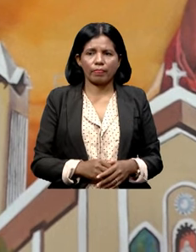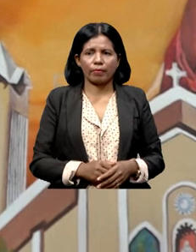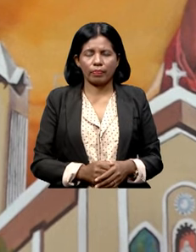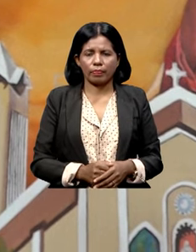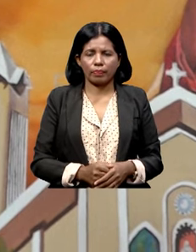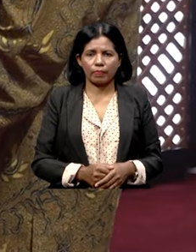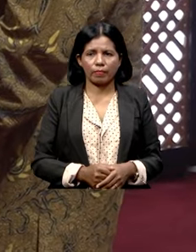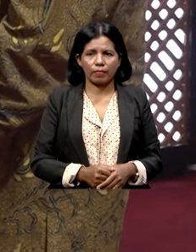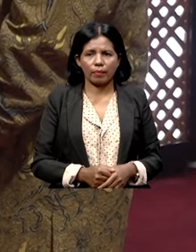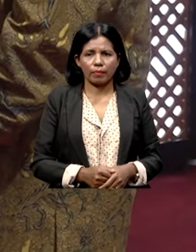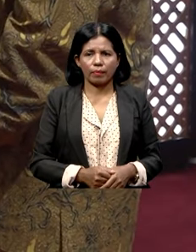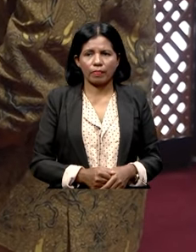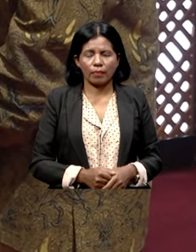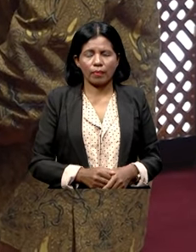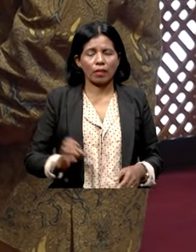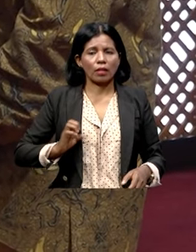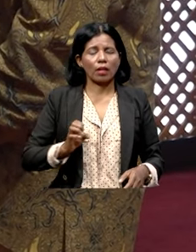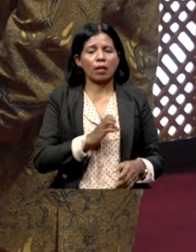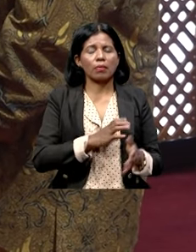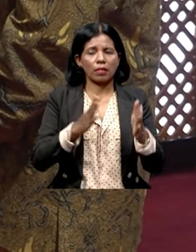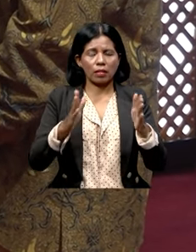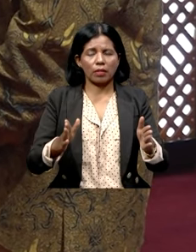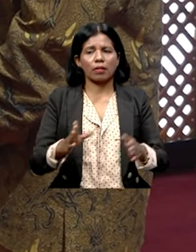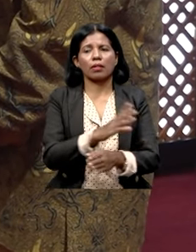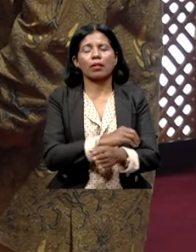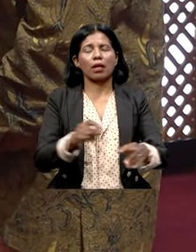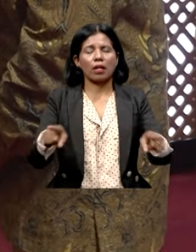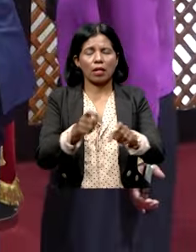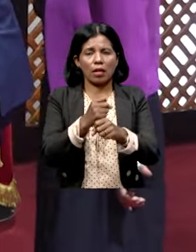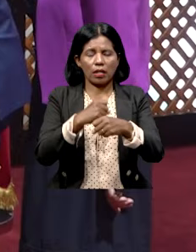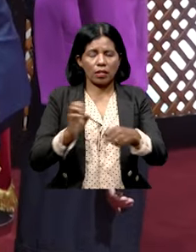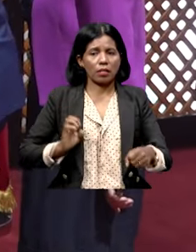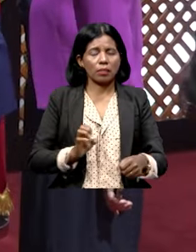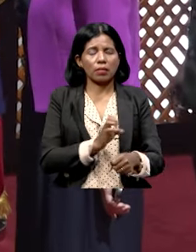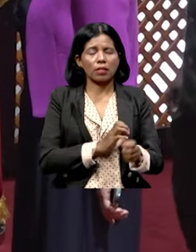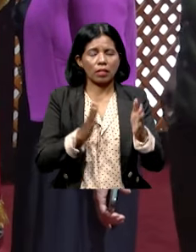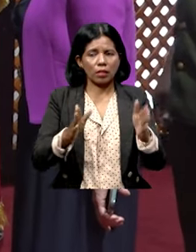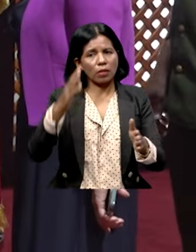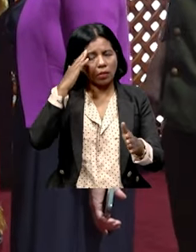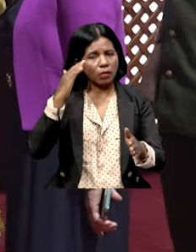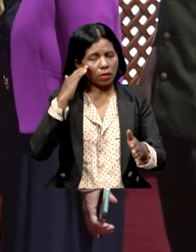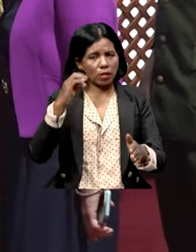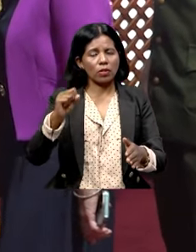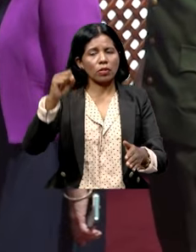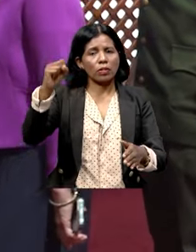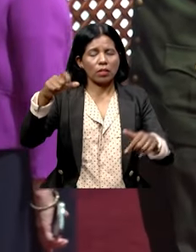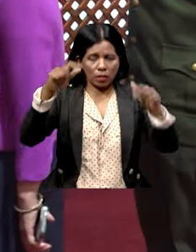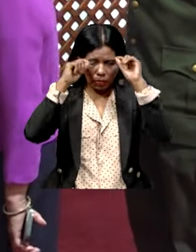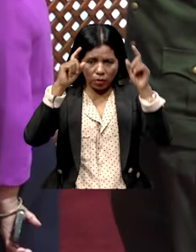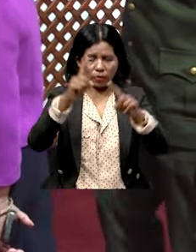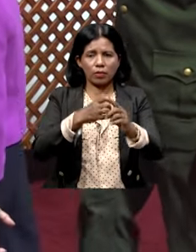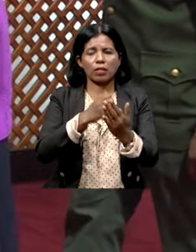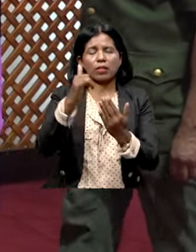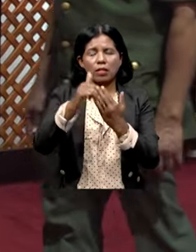isso. Embaixador Xin, halau nuknar nudar embaixador Korea Sul nian ba Timor-Leste, desde janeiro tina